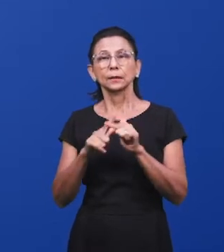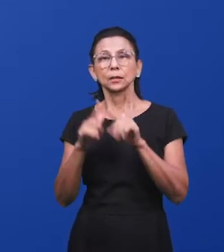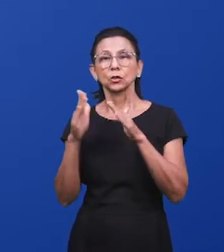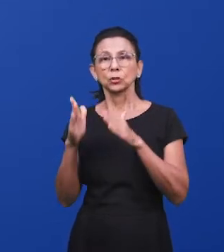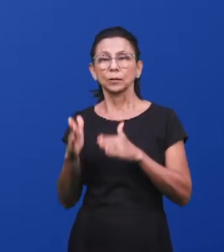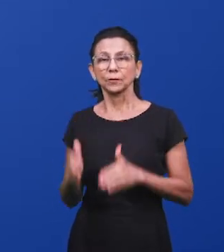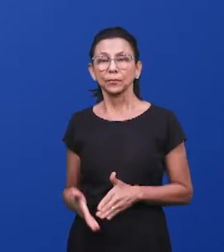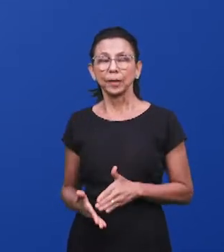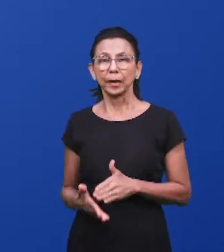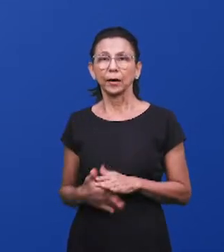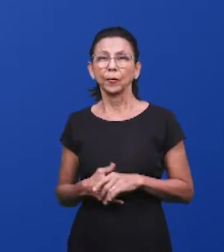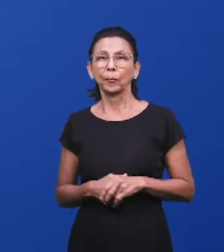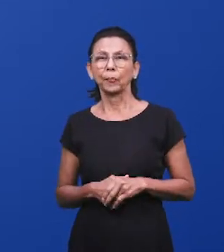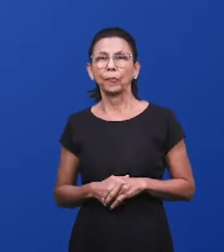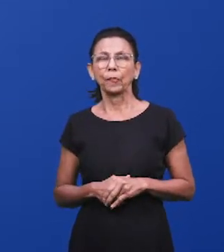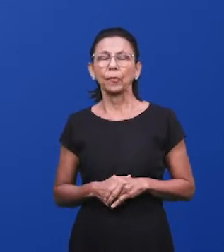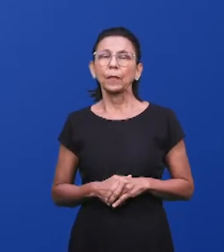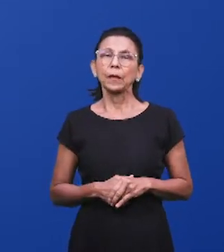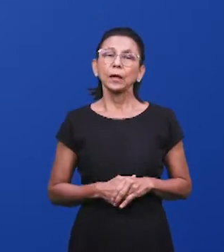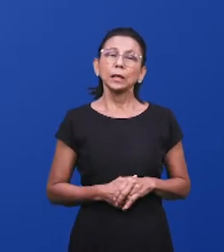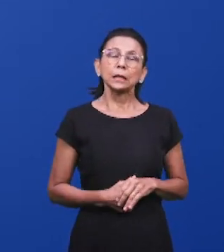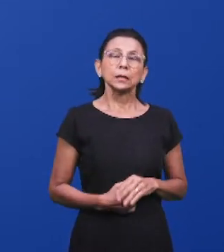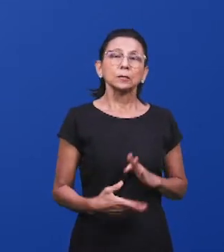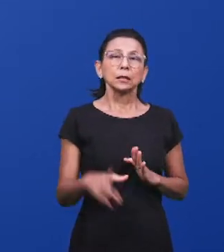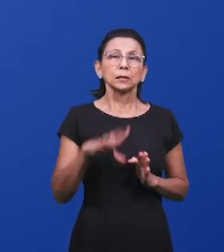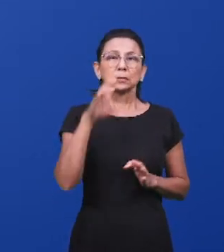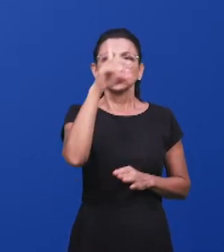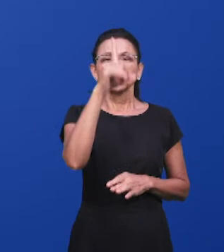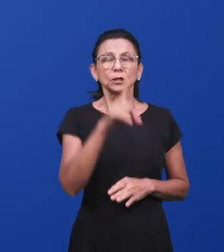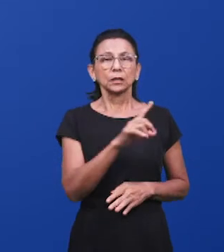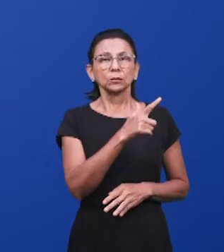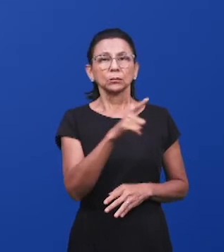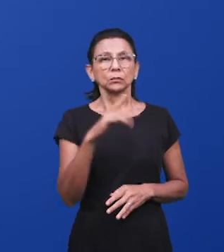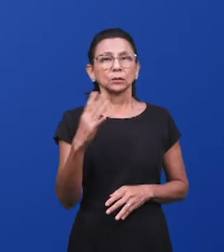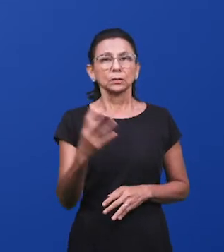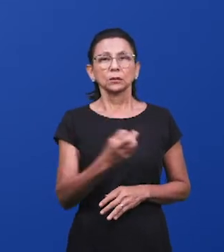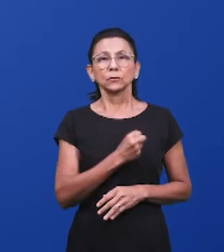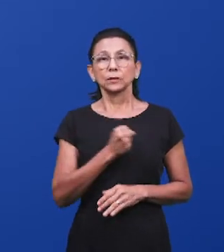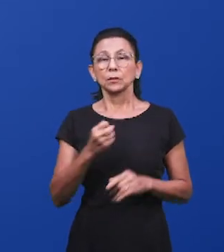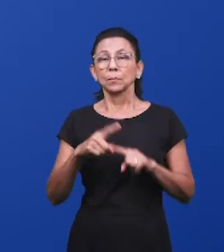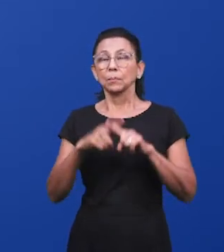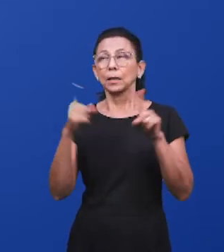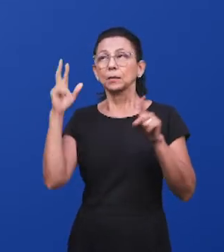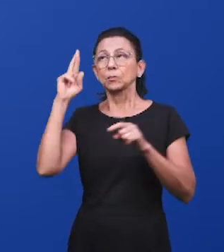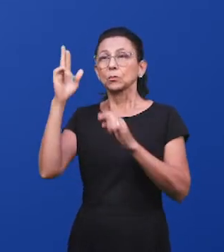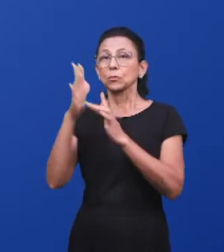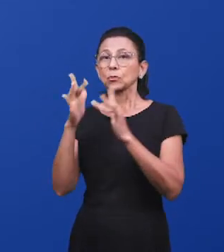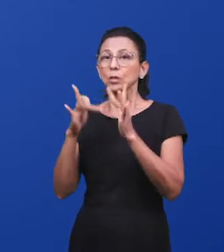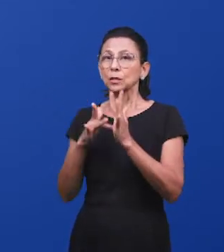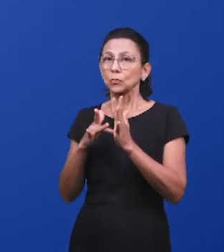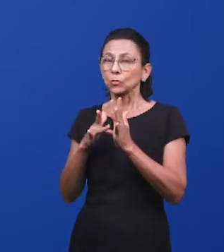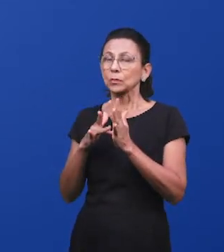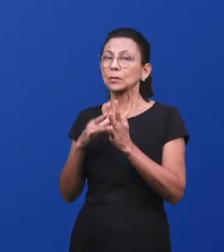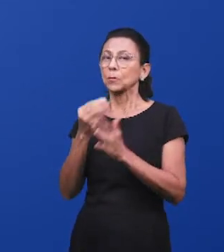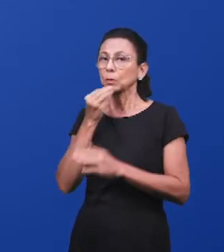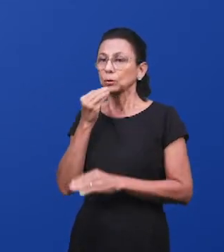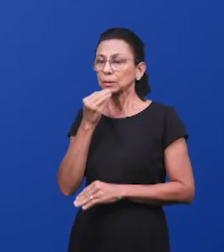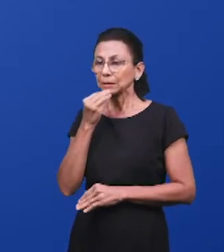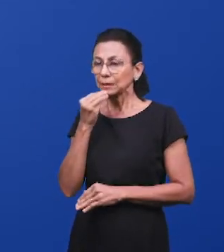dia alcançou as nossas vidas e nos ligou por seu sangue ao seu povo escolhido.